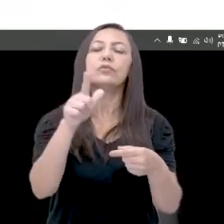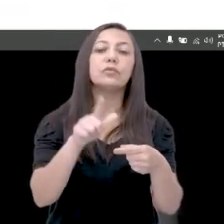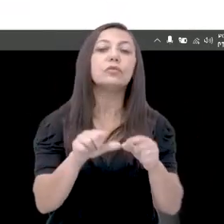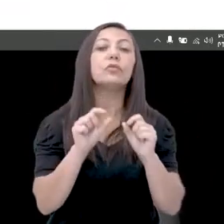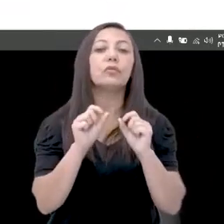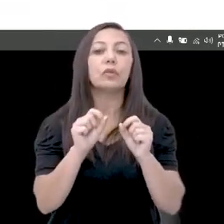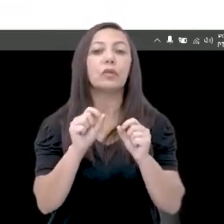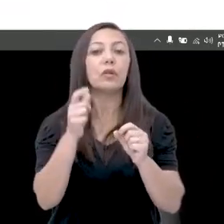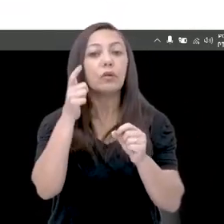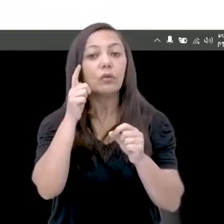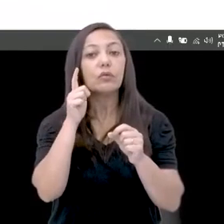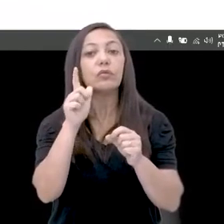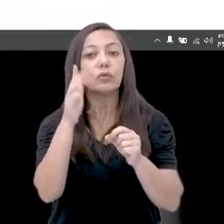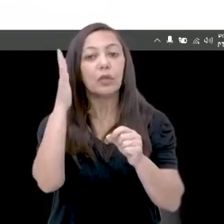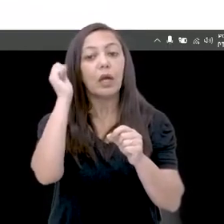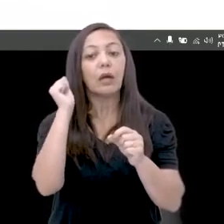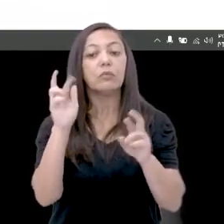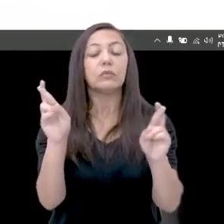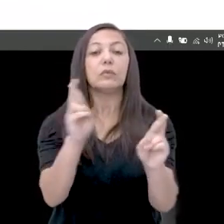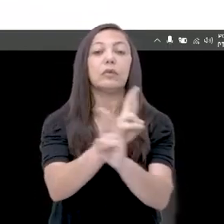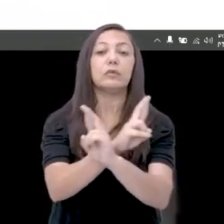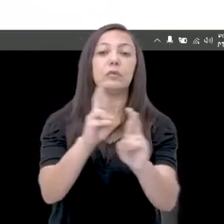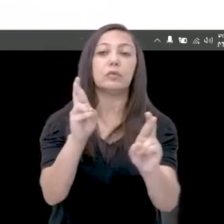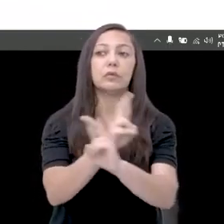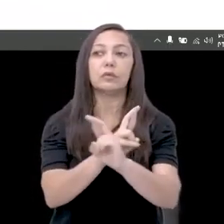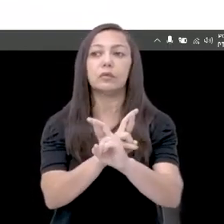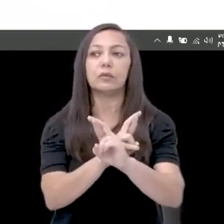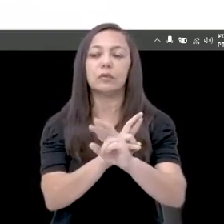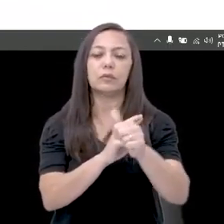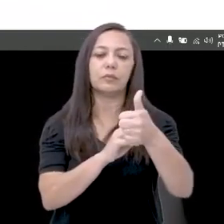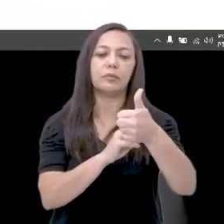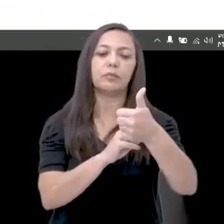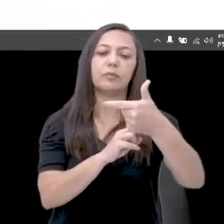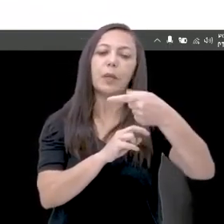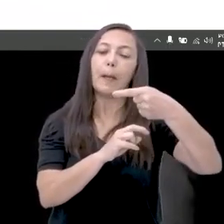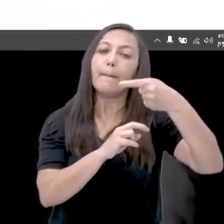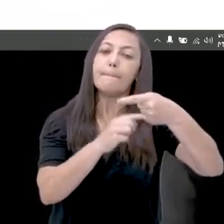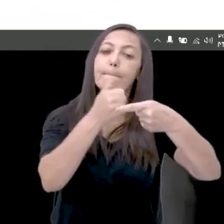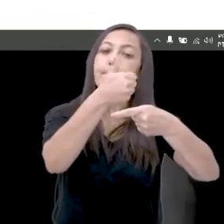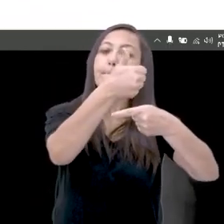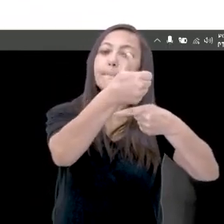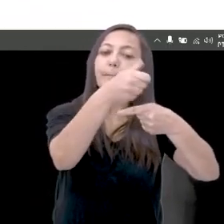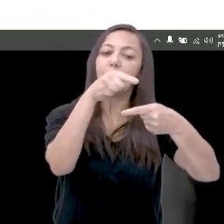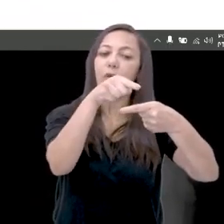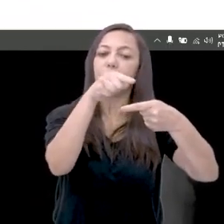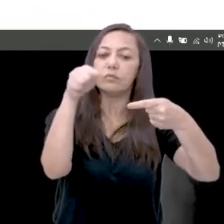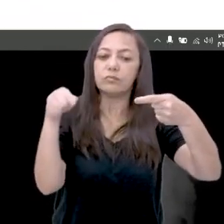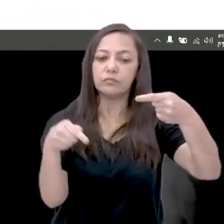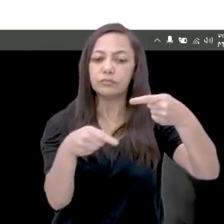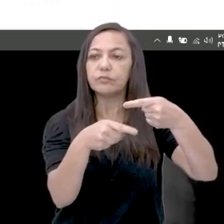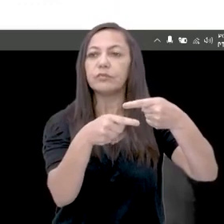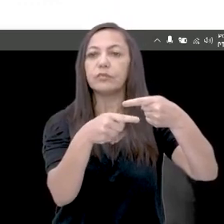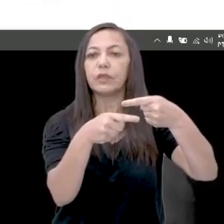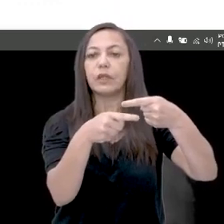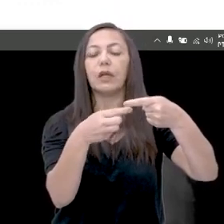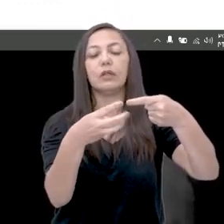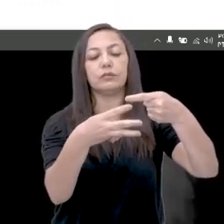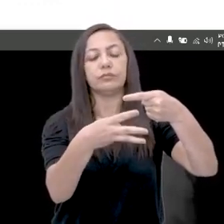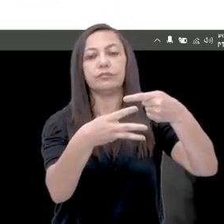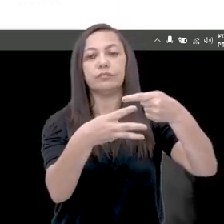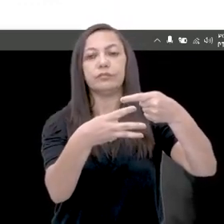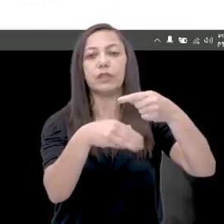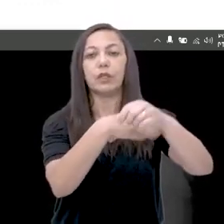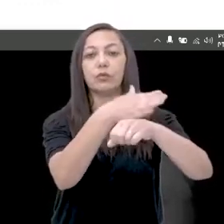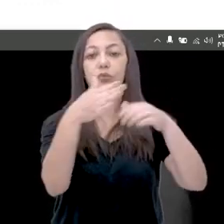uma vez, eu obtive a razão entre uma parte da mistura e o todo, que são